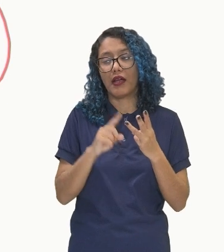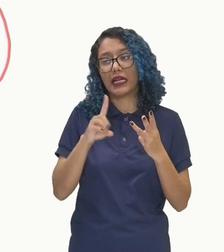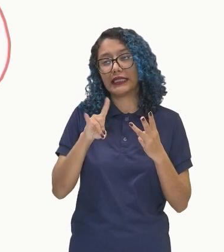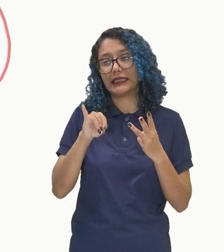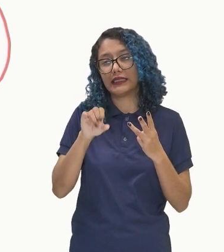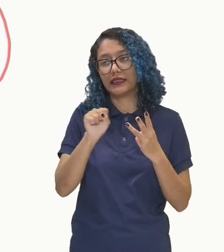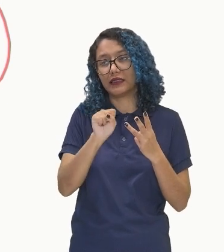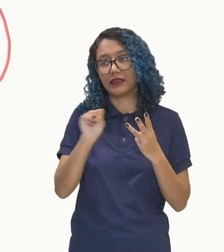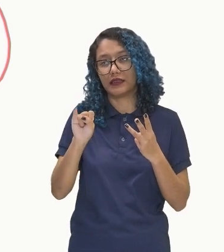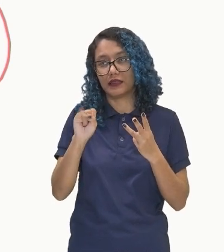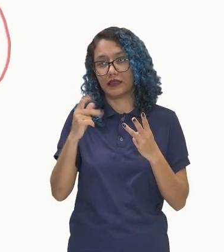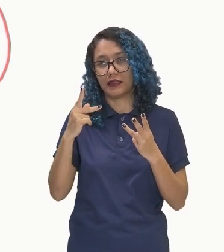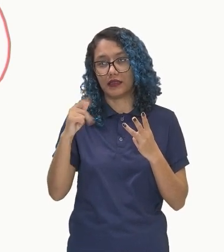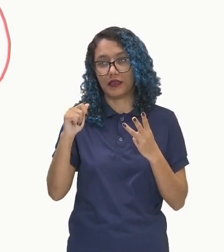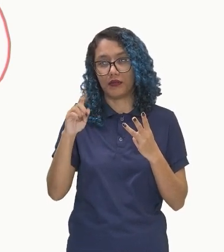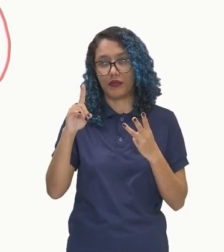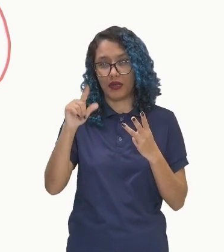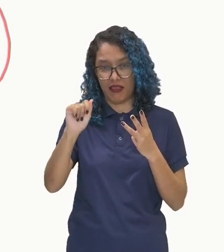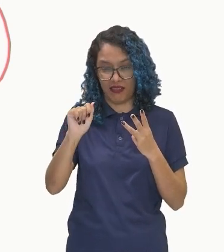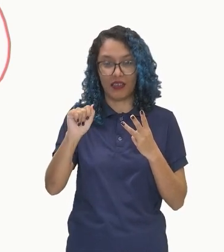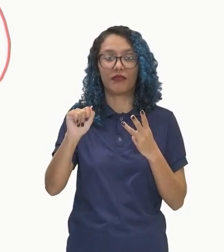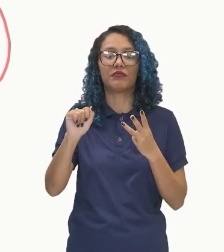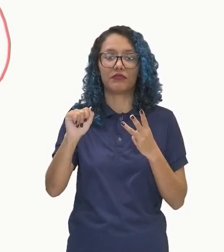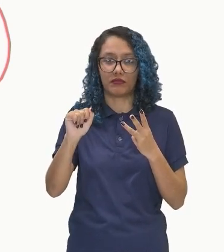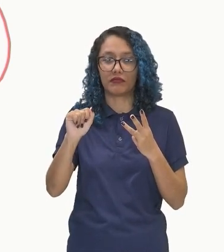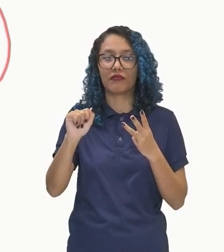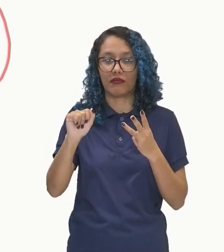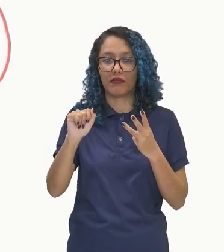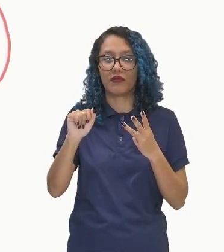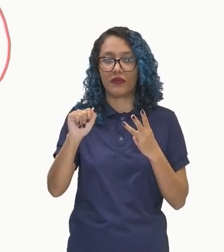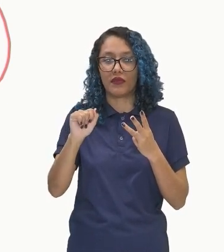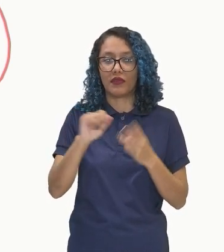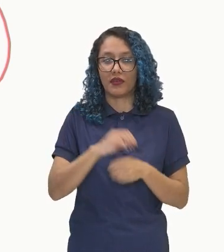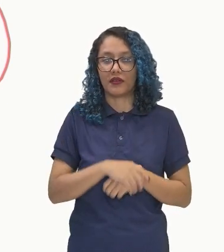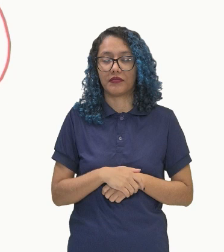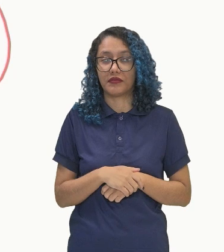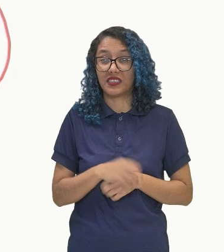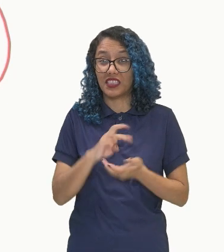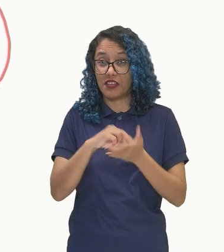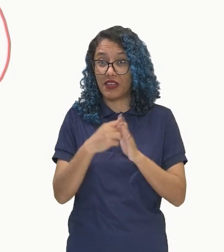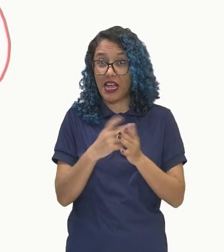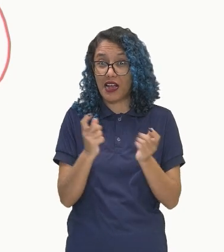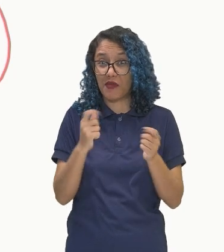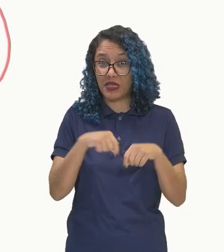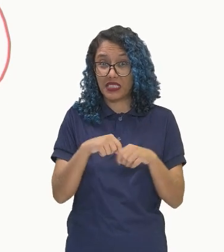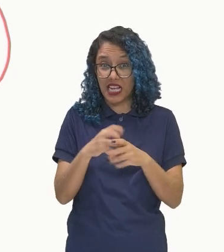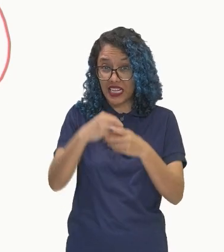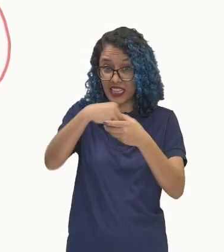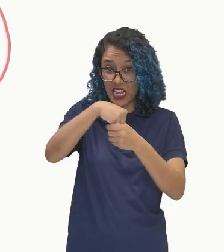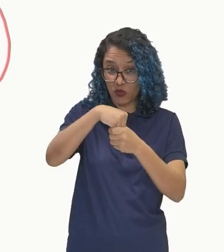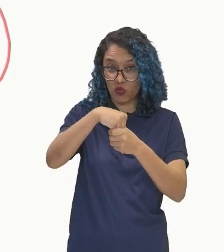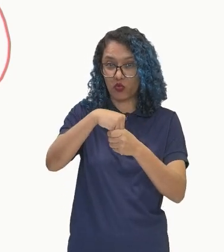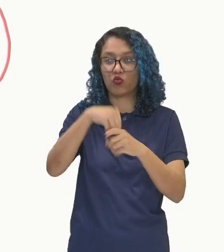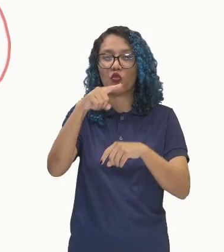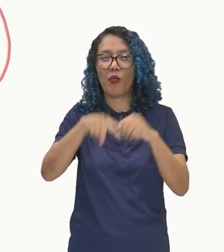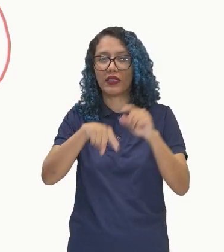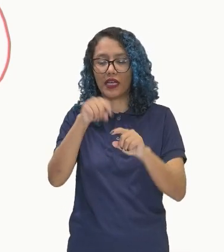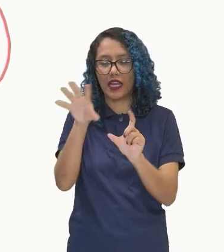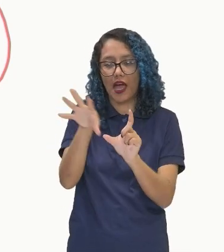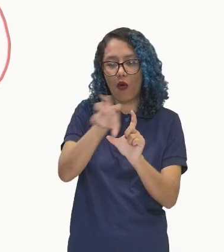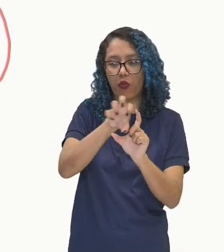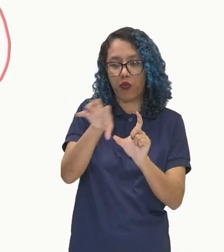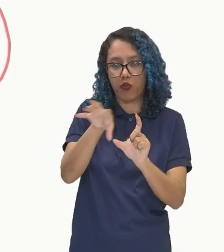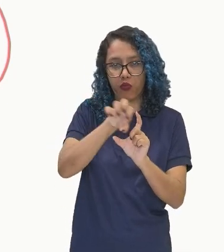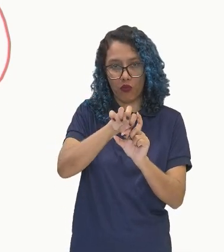interna desse receptor. Logo, é a energia térmica. E a energia térmica nada mais é do que a